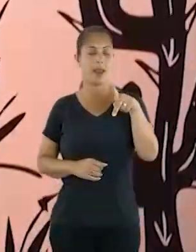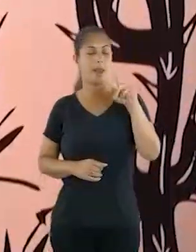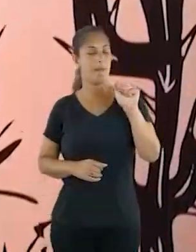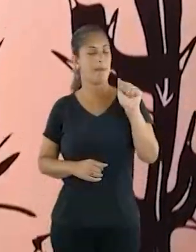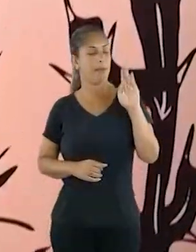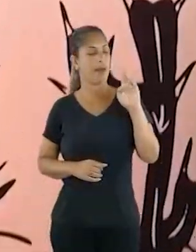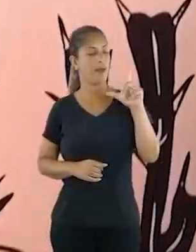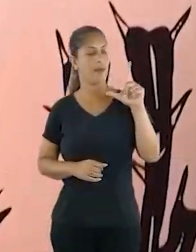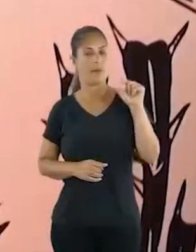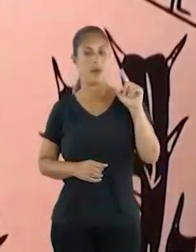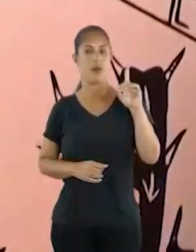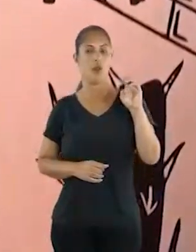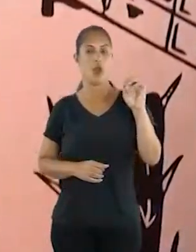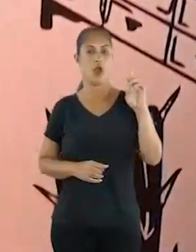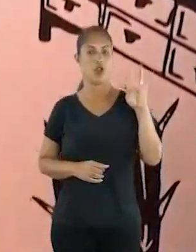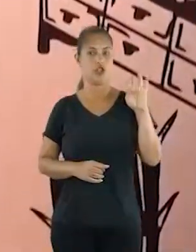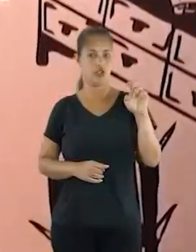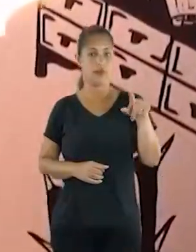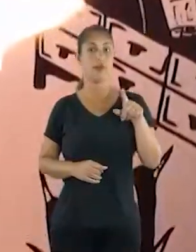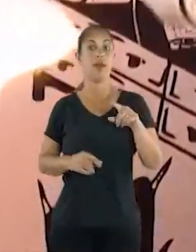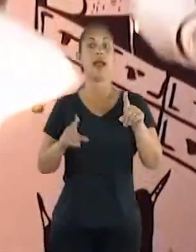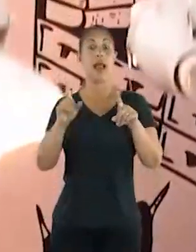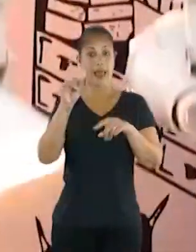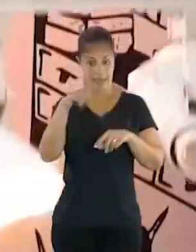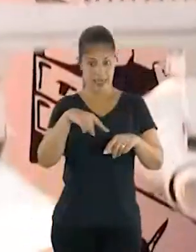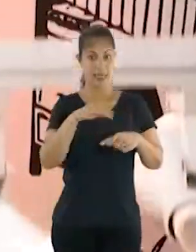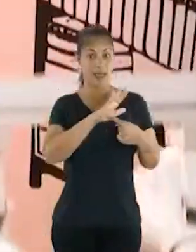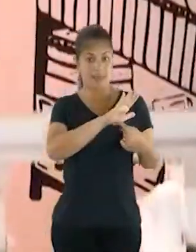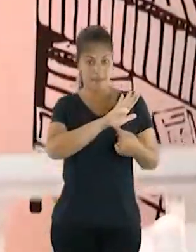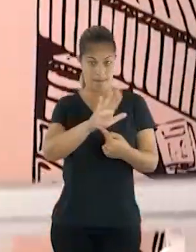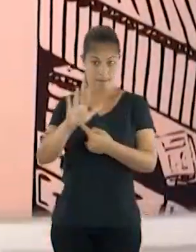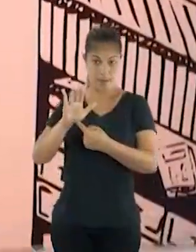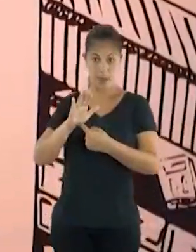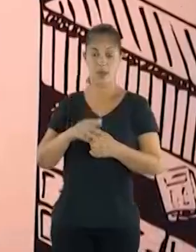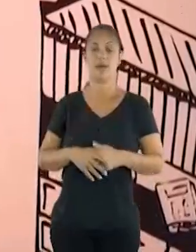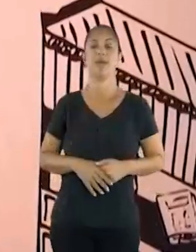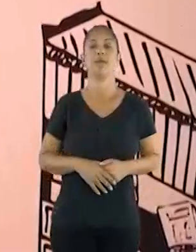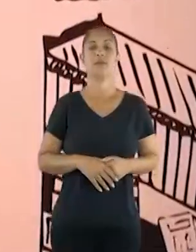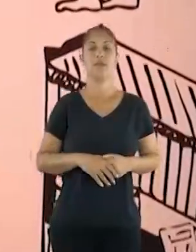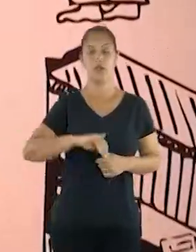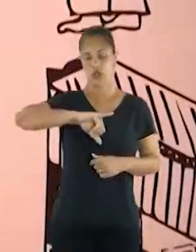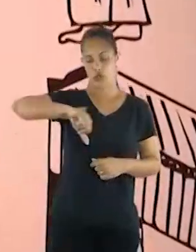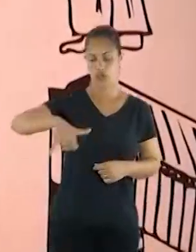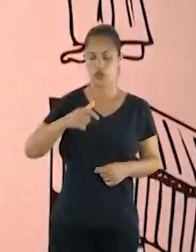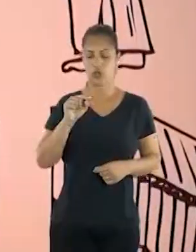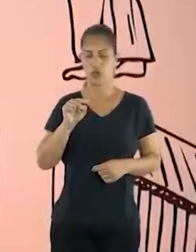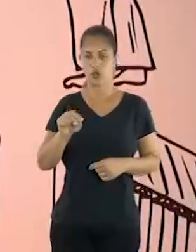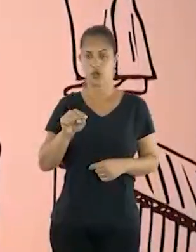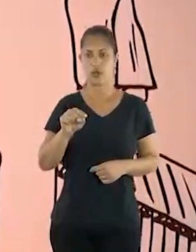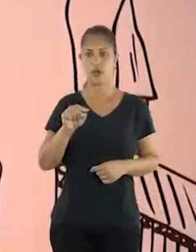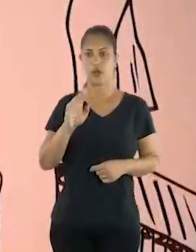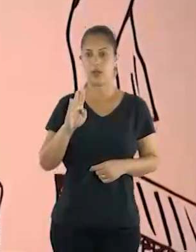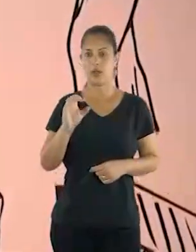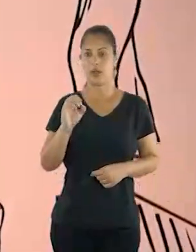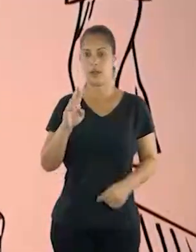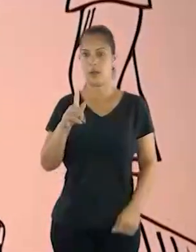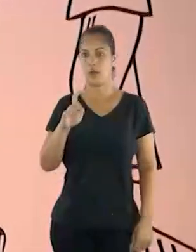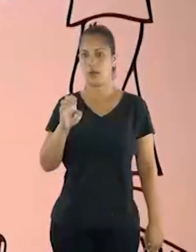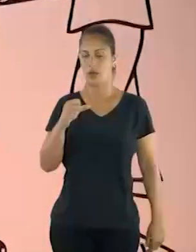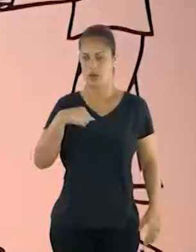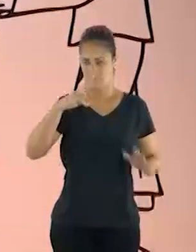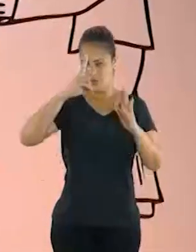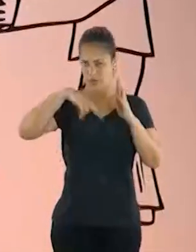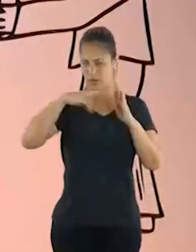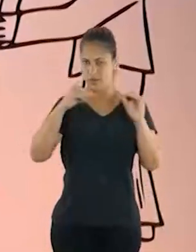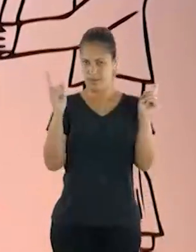Borges. Então, no cordel do J. Borges, que depois, no final, eu vou ler um pedacinho